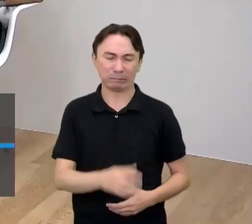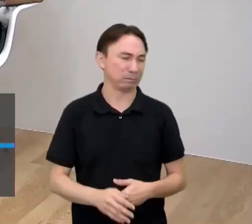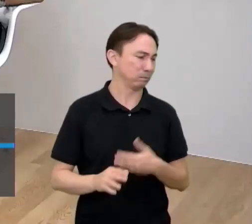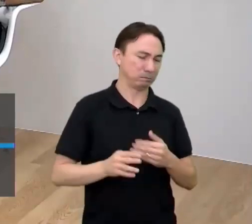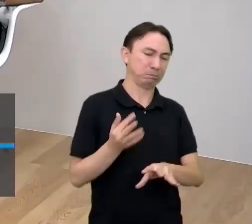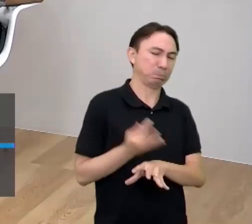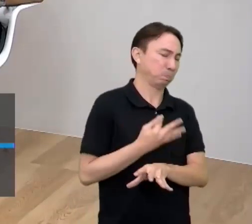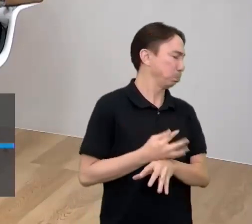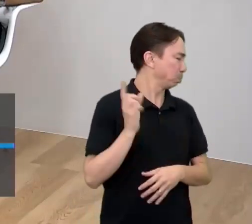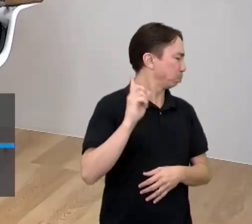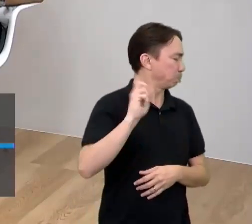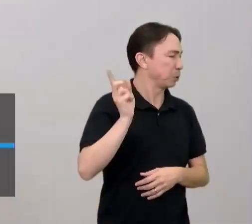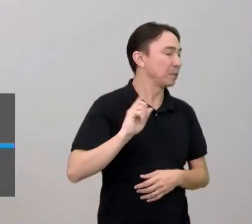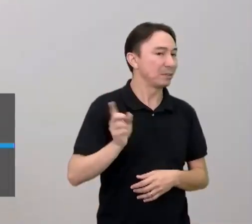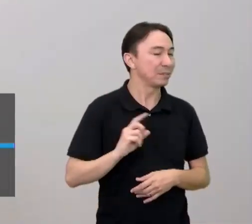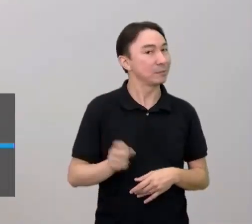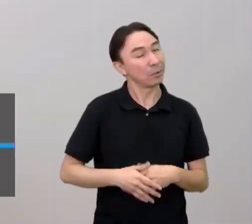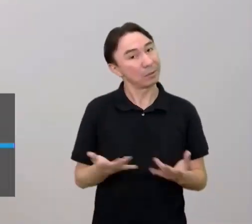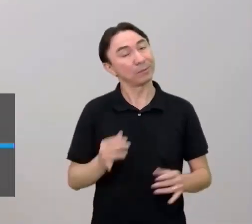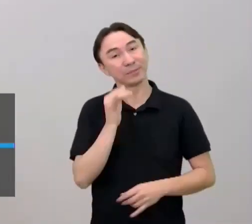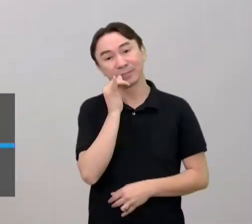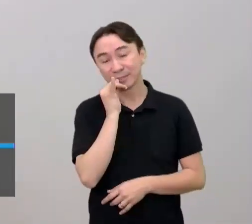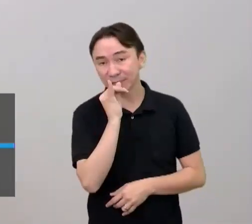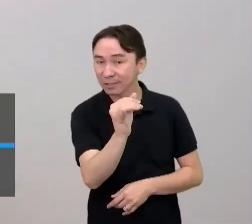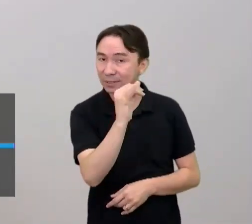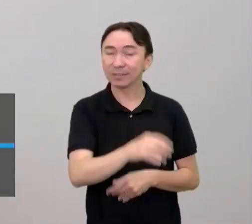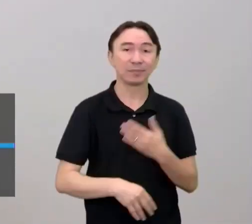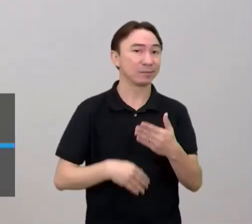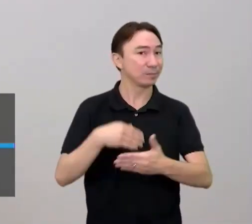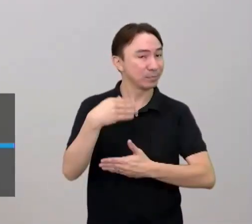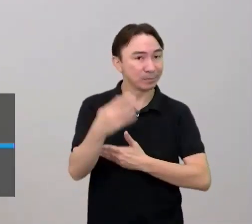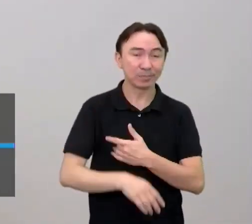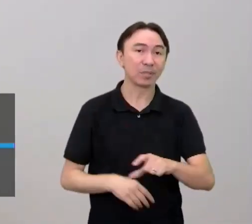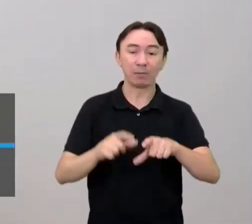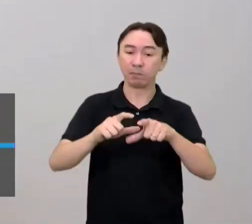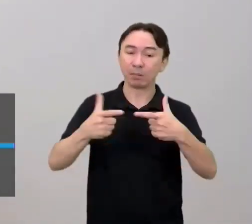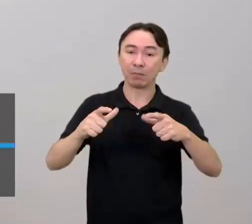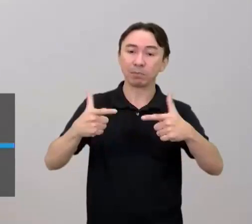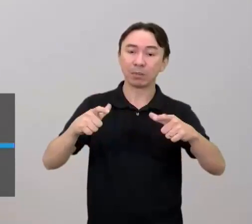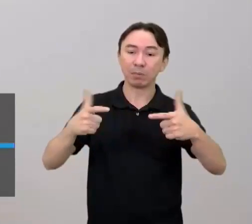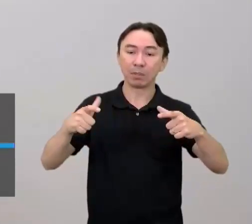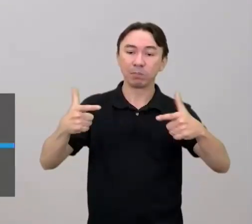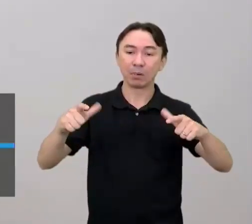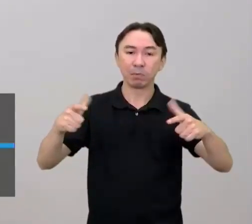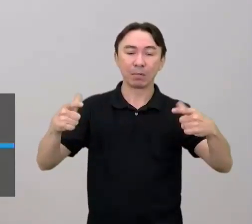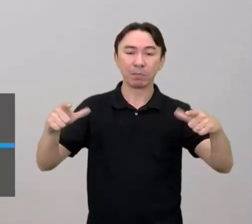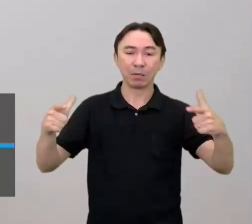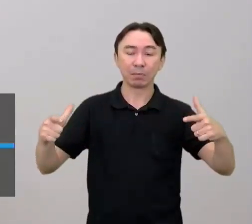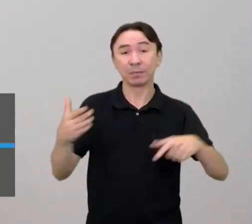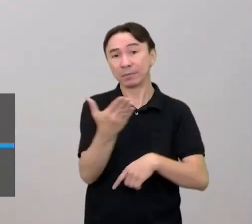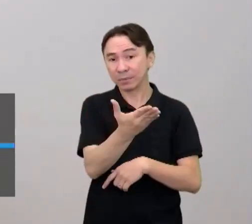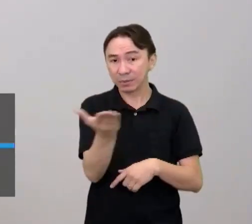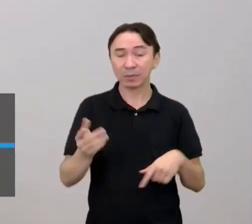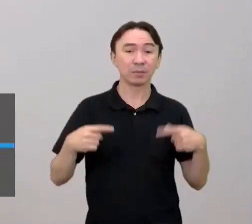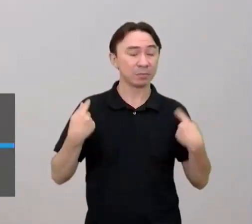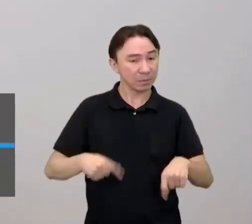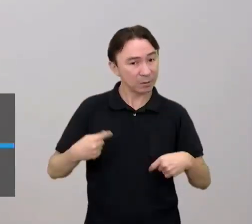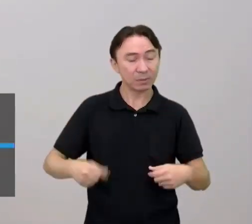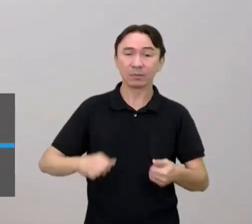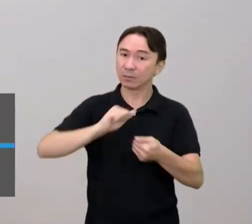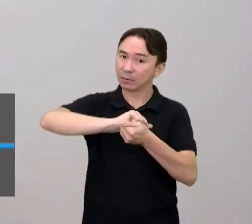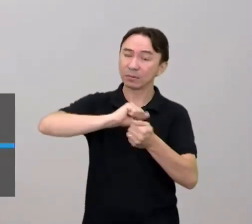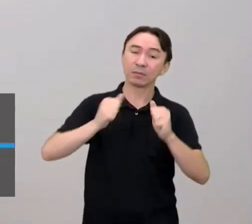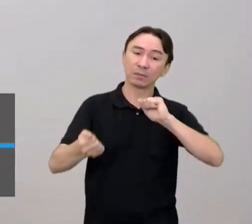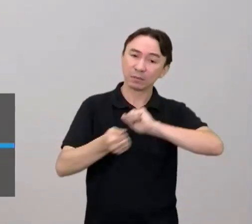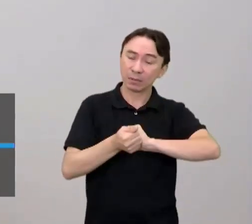Sim. com o passar do tempo. E aí é uma questão civilizatória que você se adapte de uma forma inteligente a